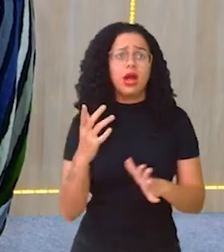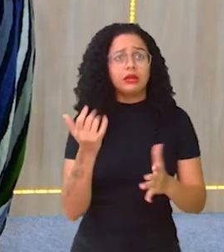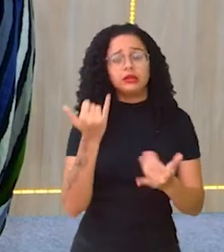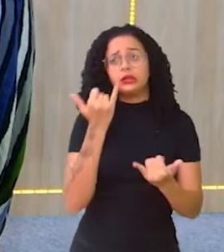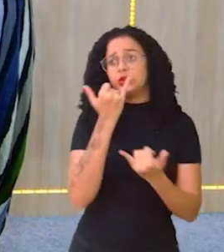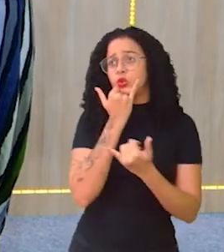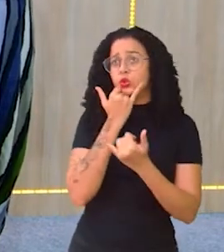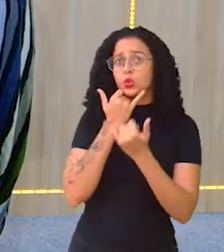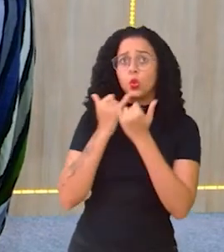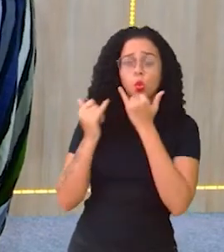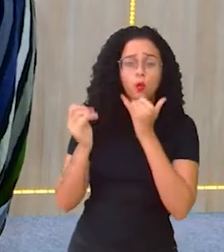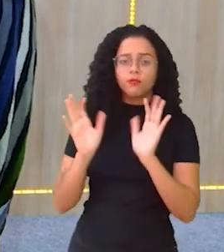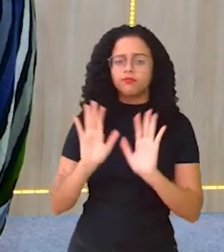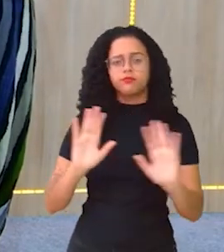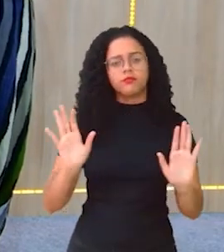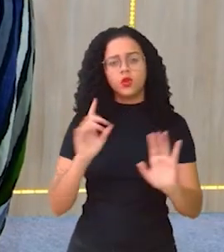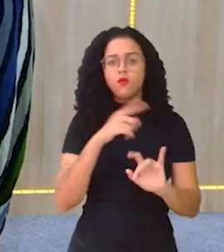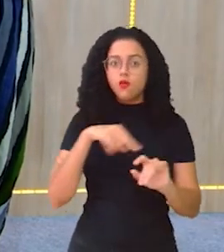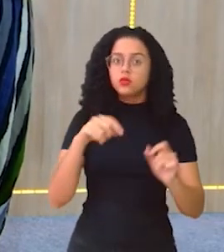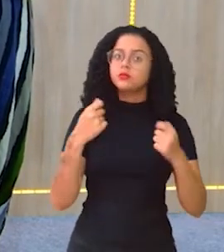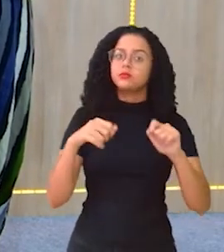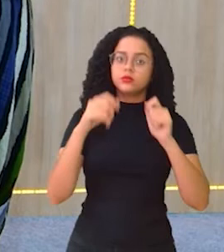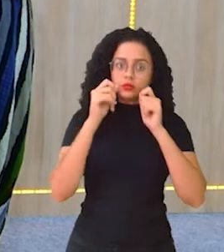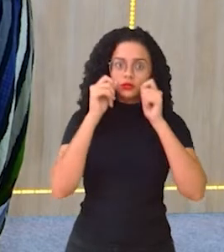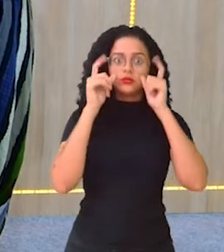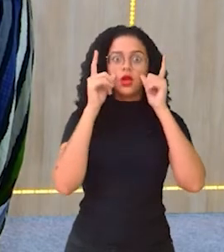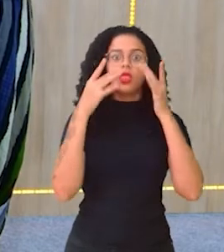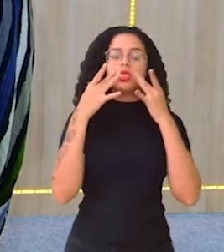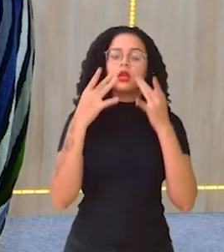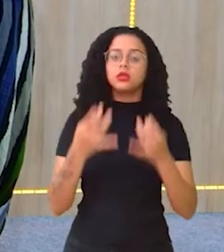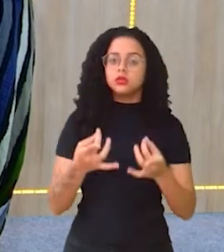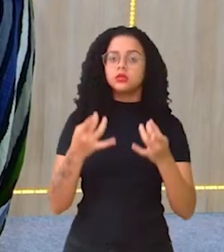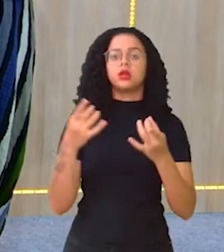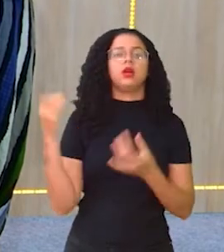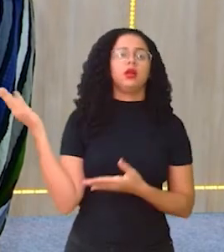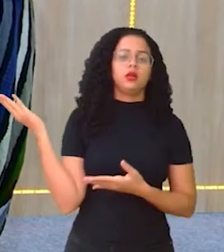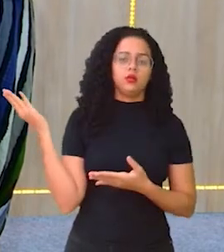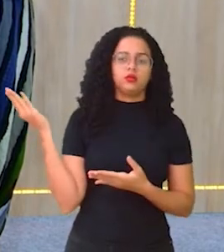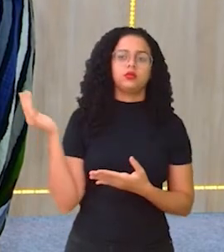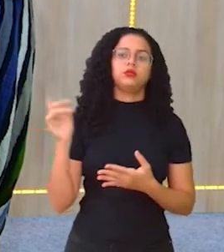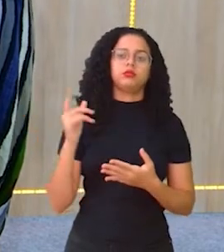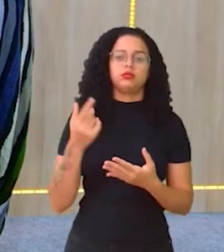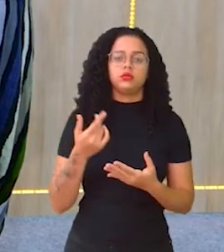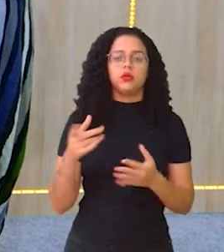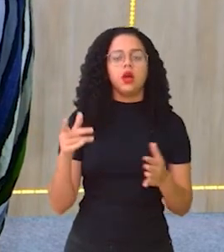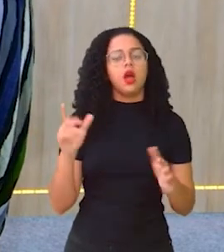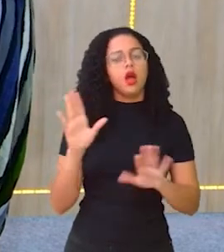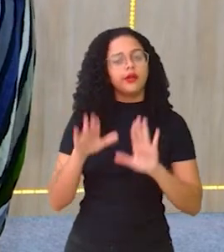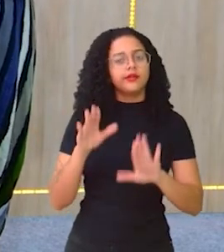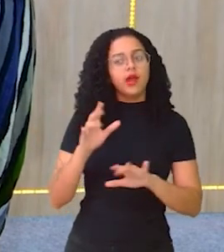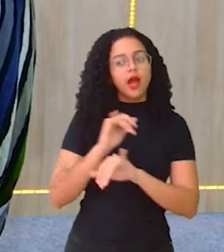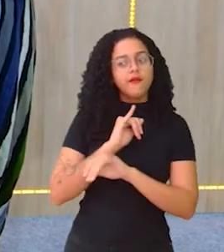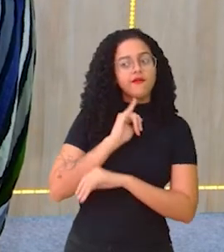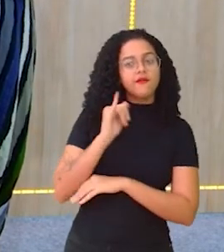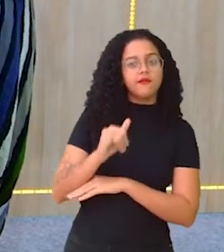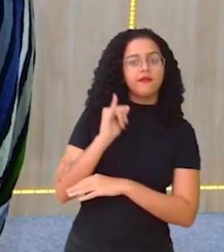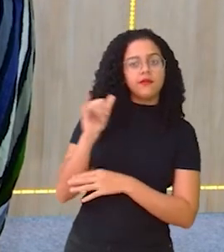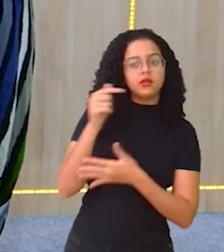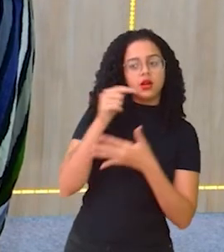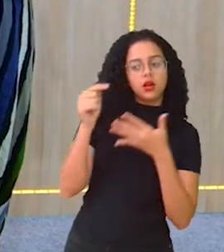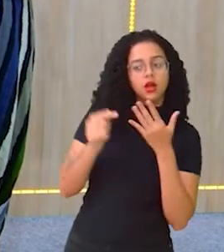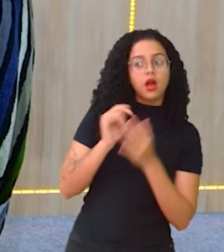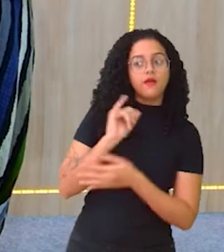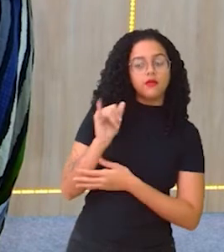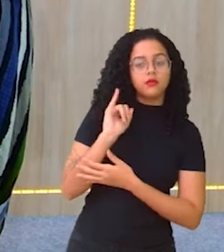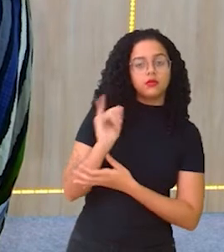Então, é para vocês ficarem atentos e atentas, tá? Que são muitas vezes sinais que vão ser dados e